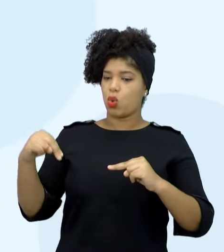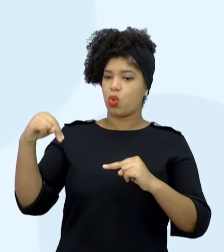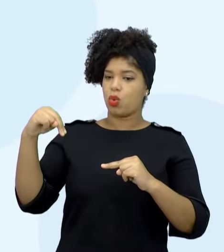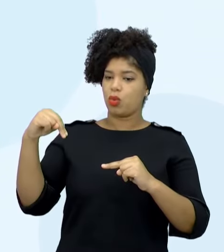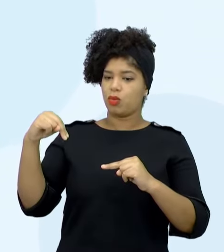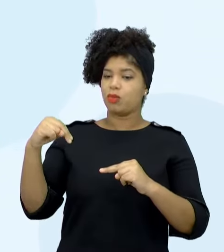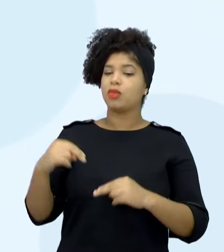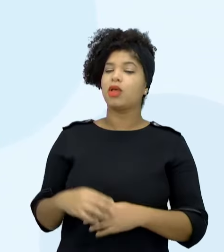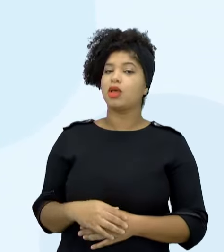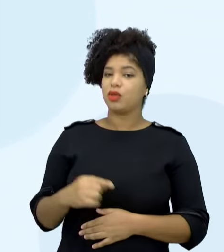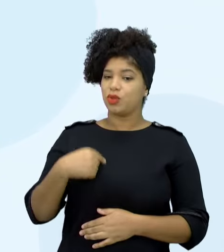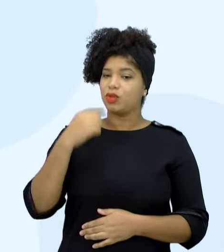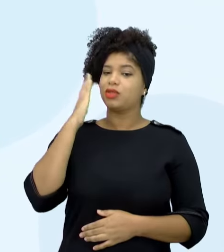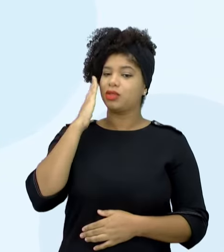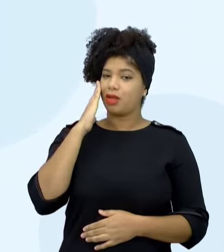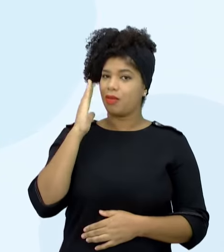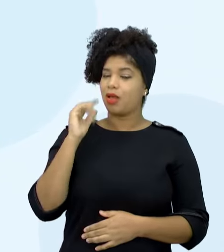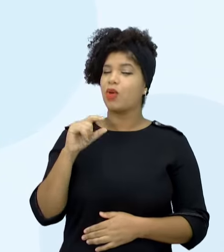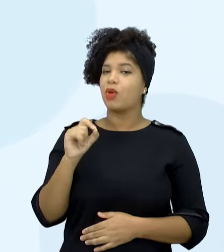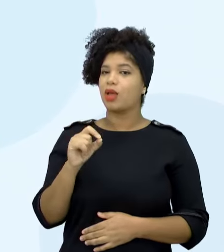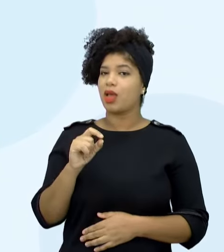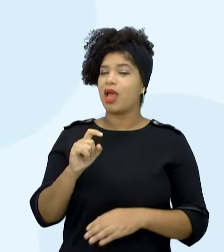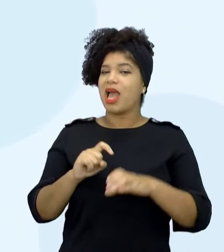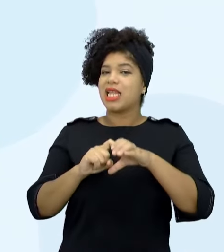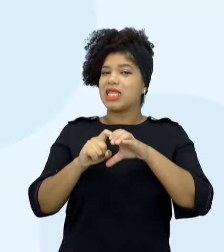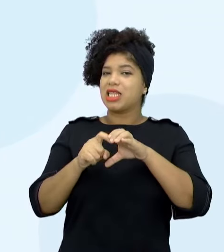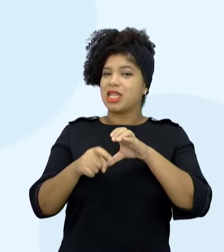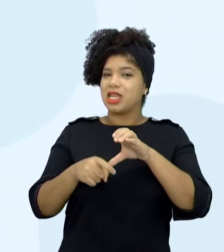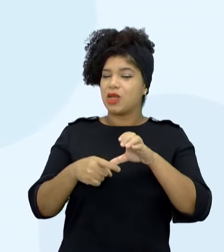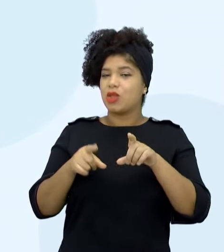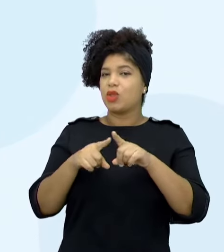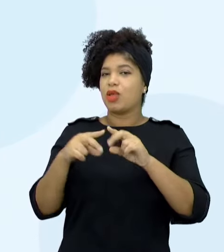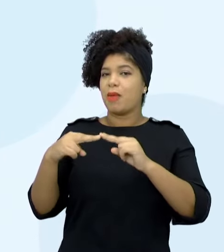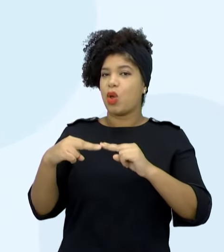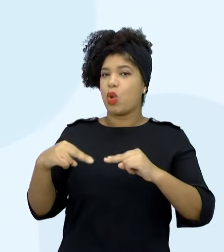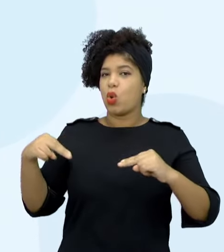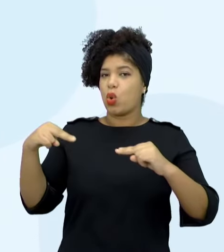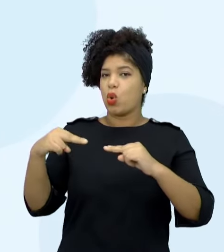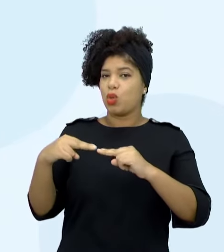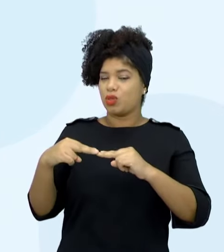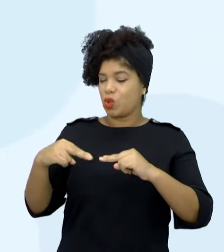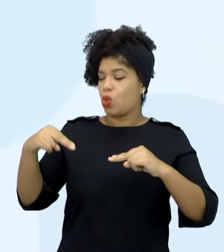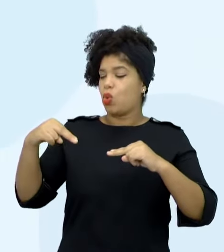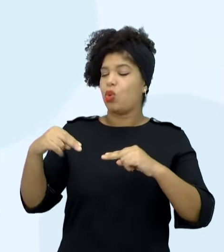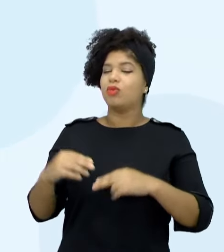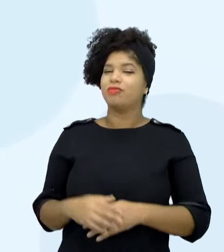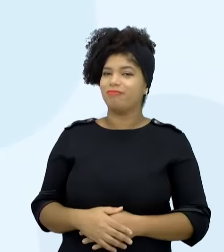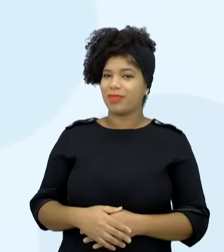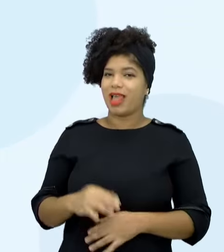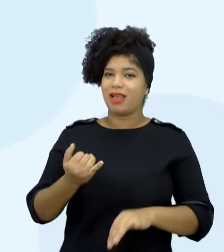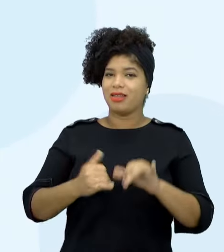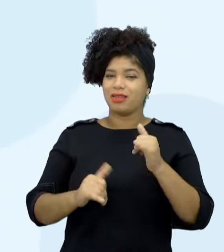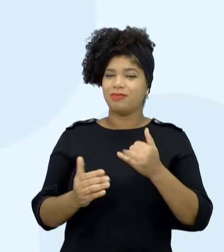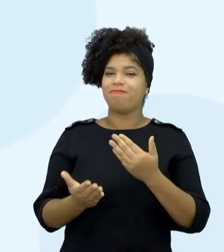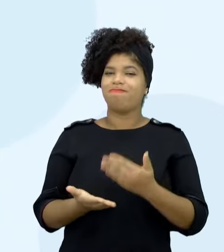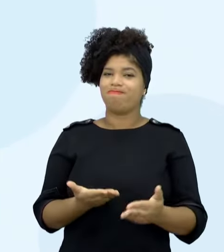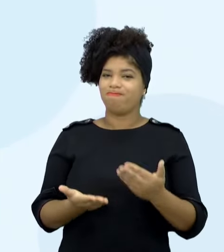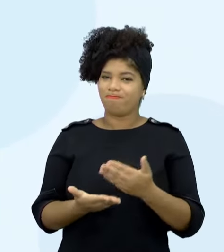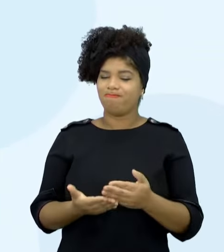fio condutor, por atrito e colisões, a gente tem aí perda